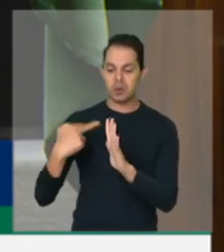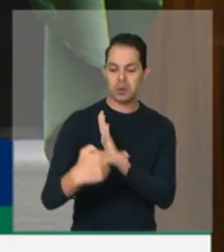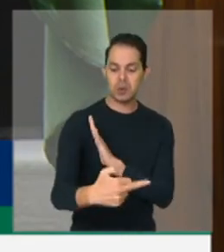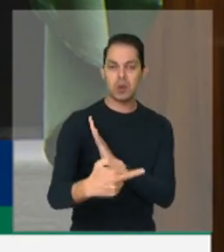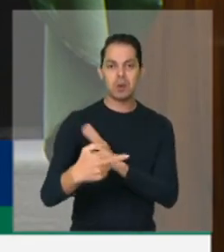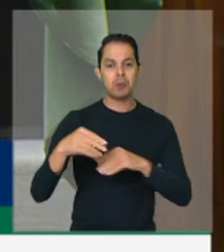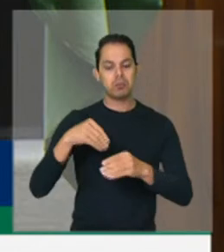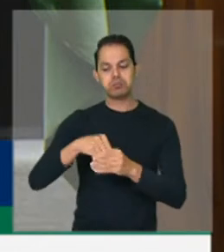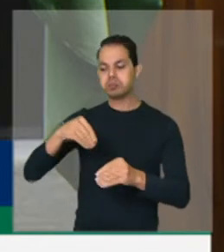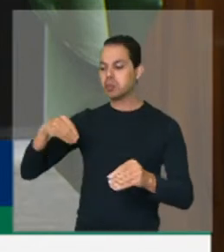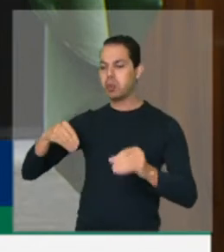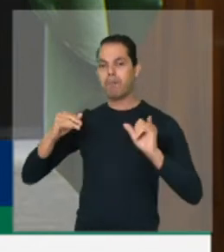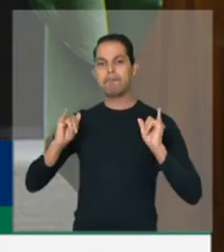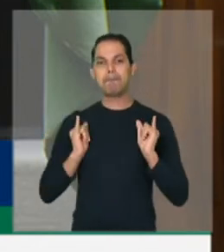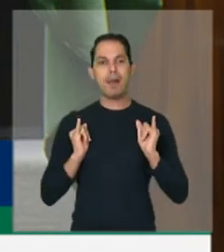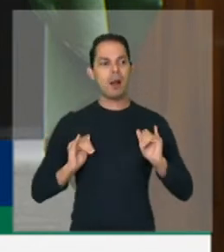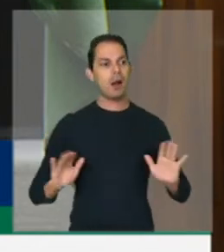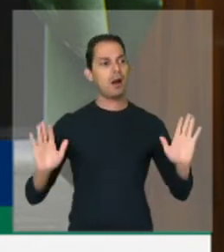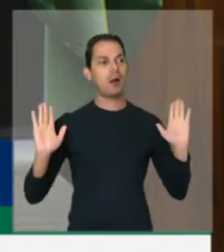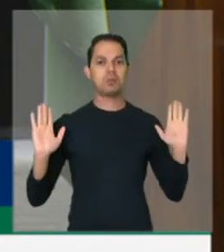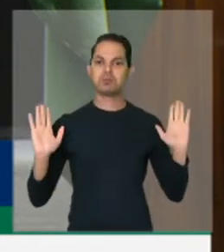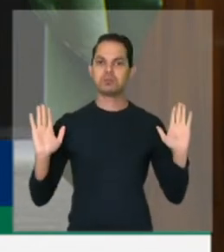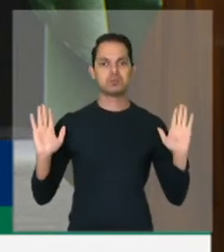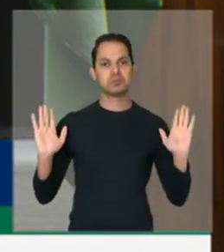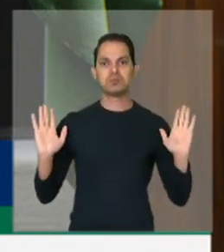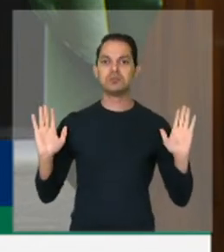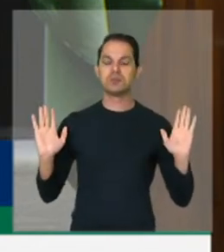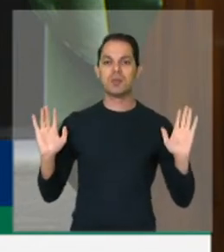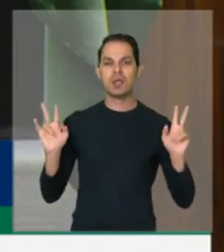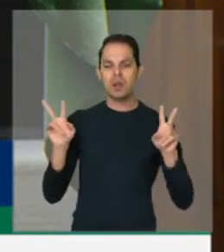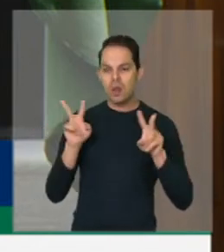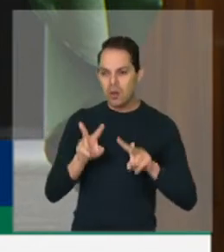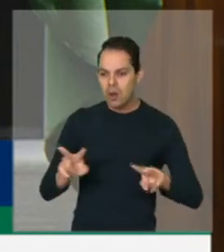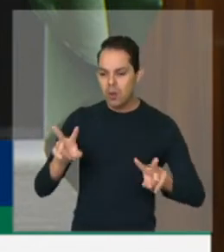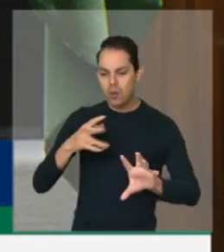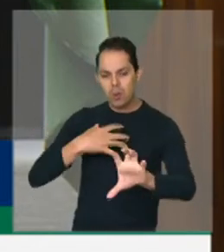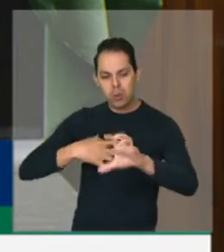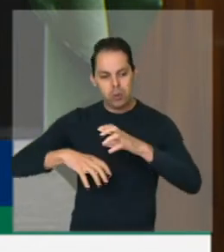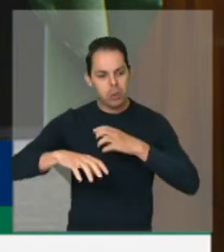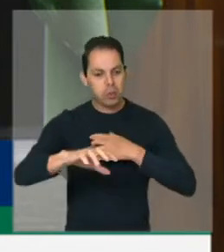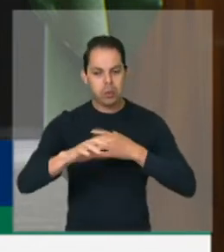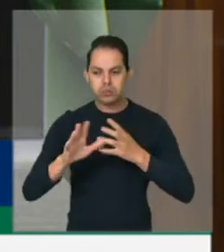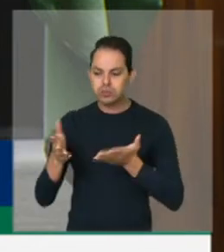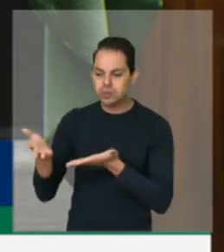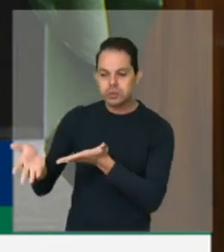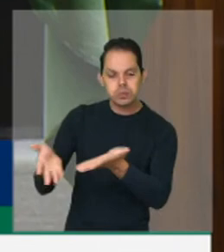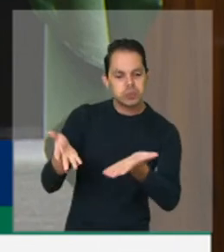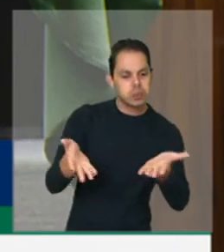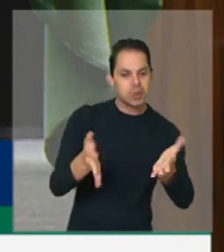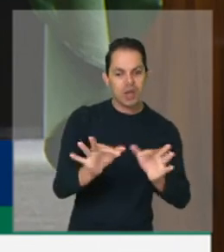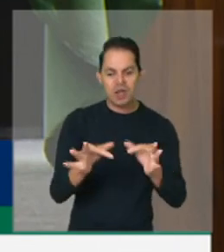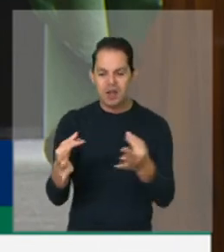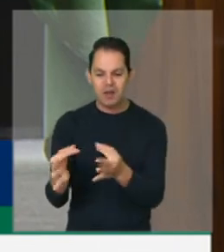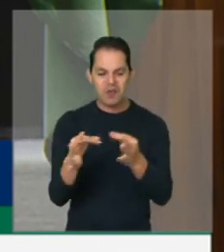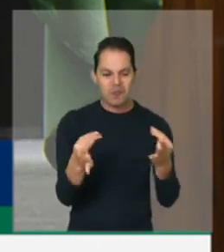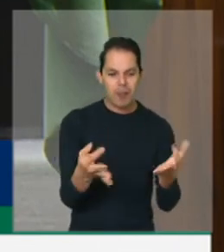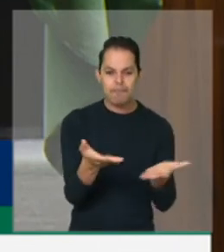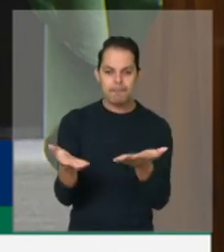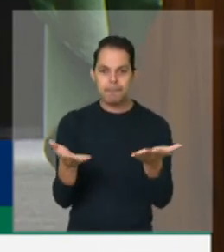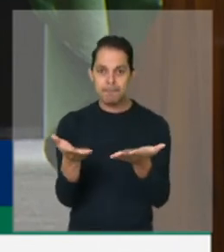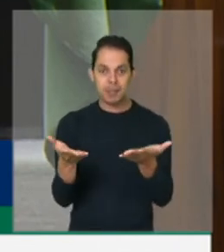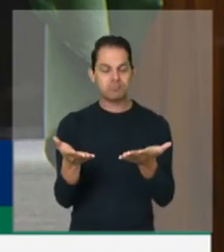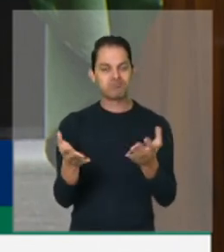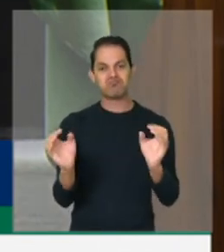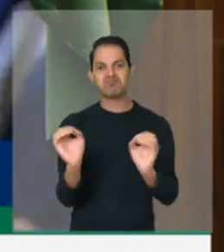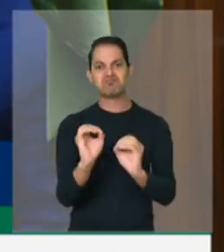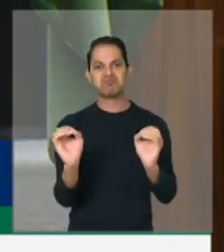governo patrocina, que não tem o olhar minimamente humano para aquelas famílias que precisavam tanto